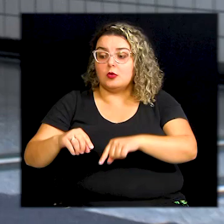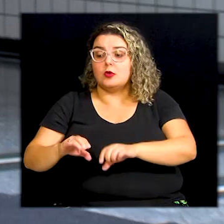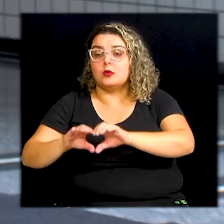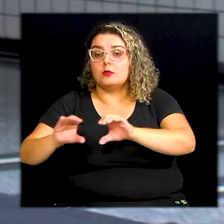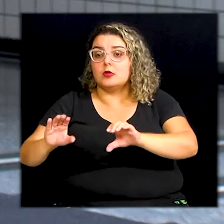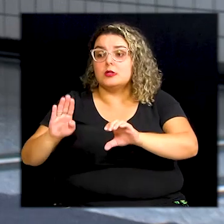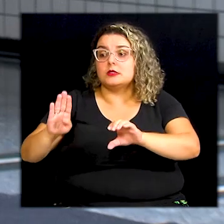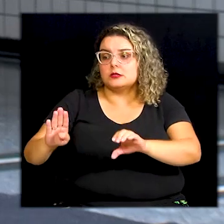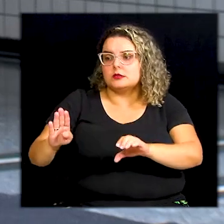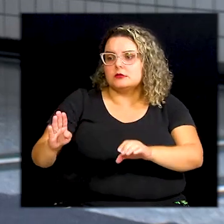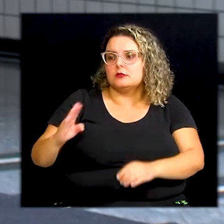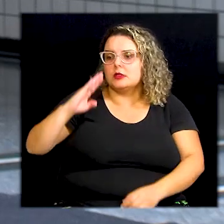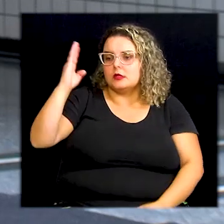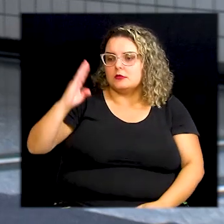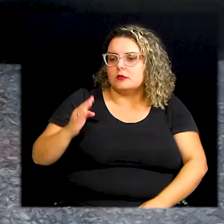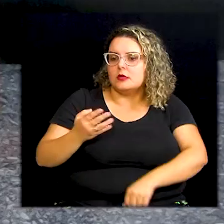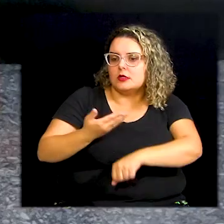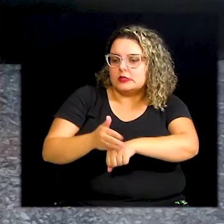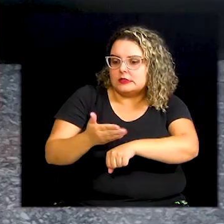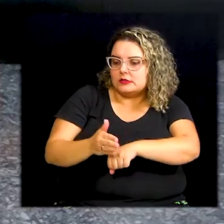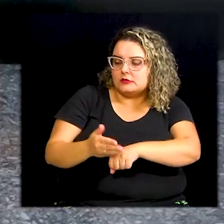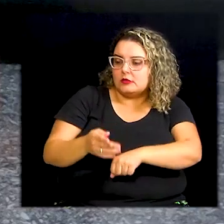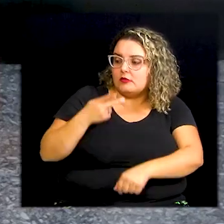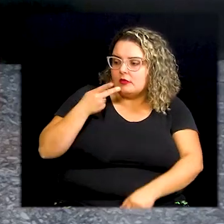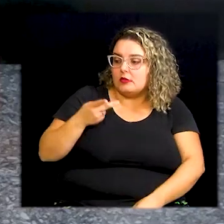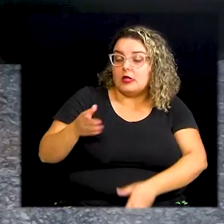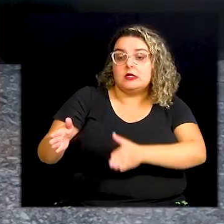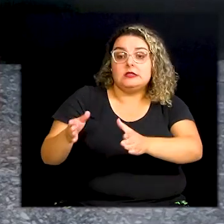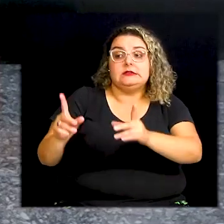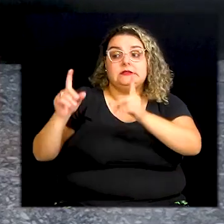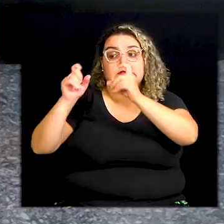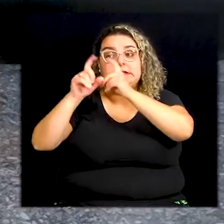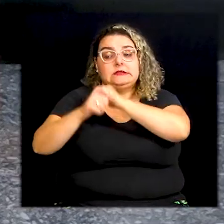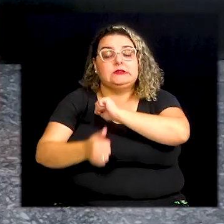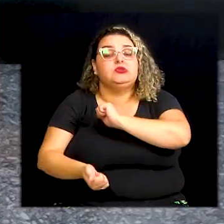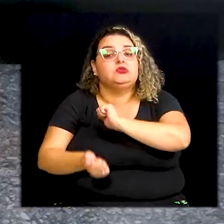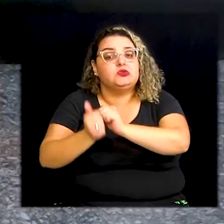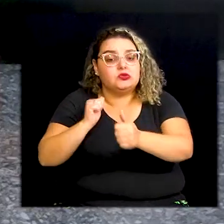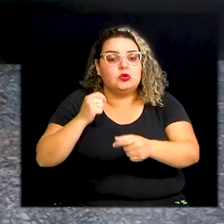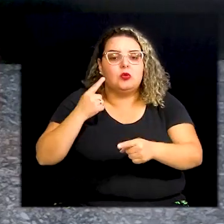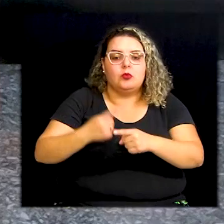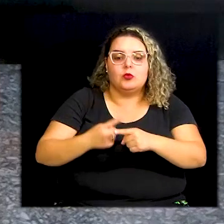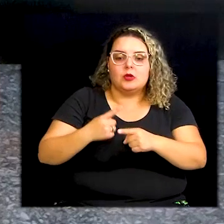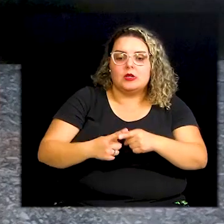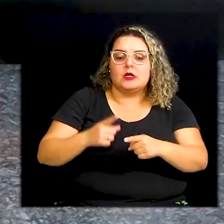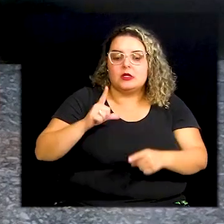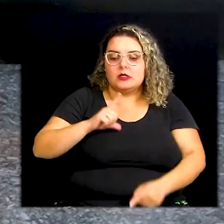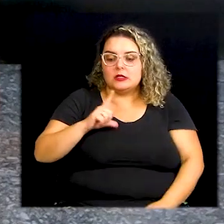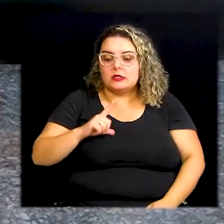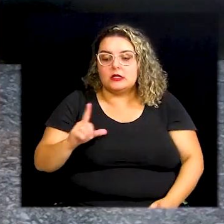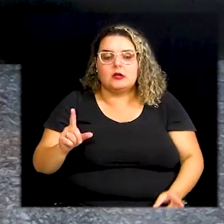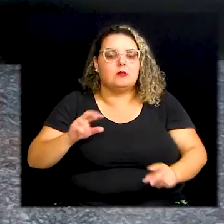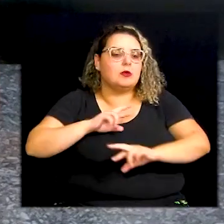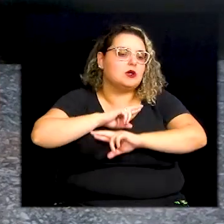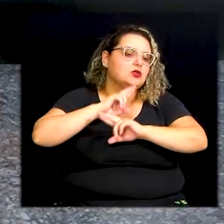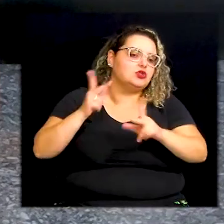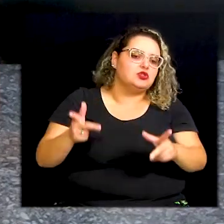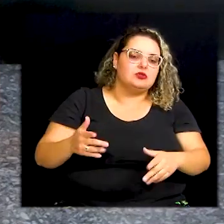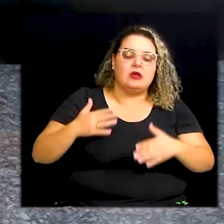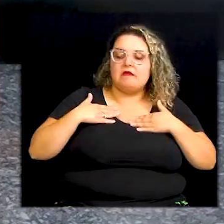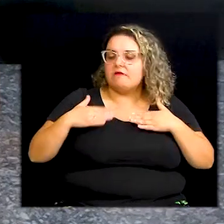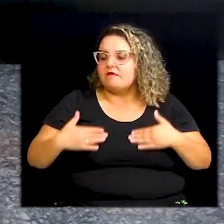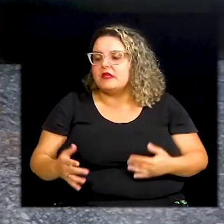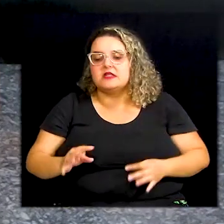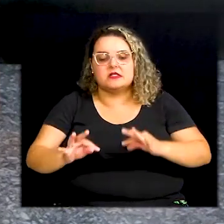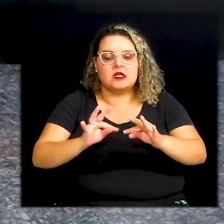Campeonato Brasileiro da Série B. E os treinadores falam, esse período é muito difícil para o atleta porque existe uma diferença física,